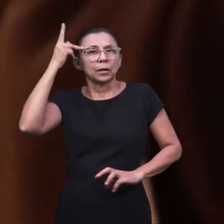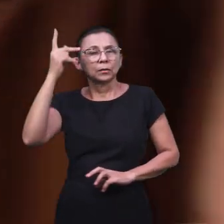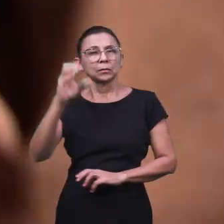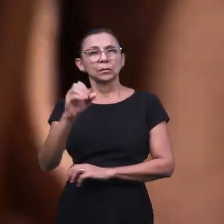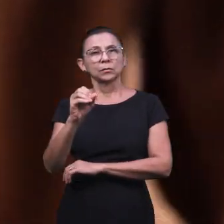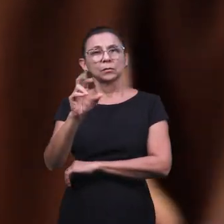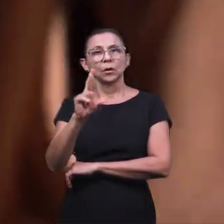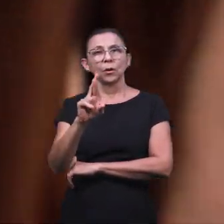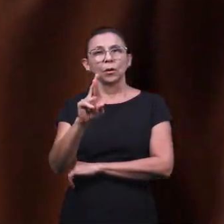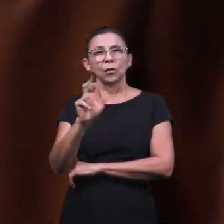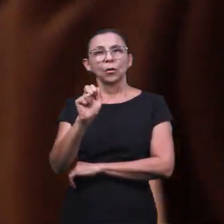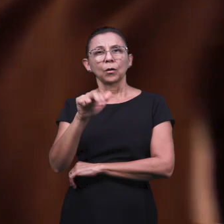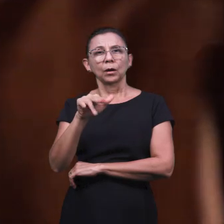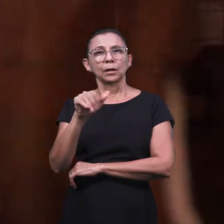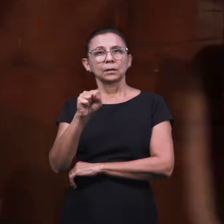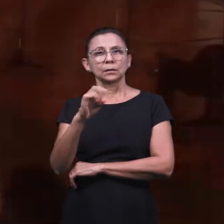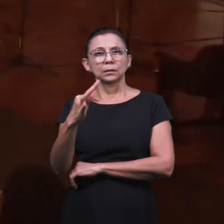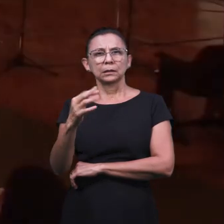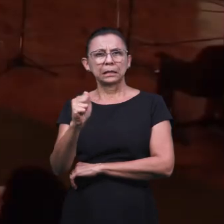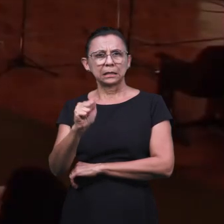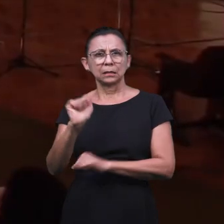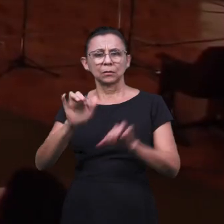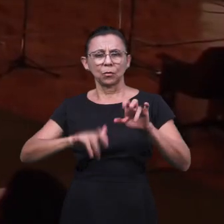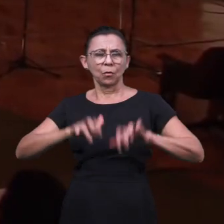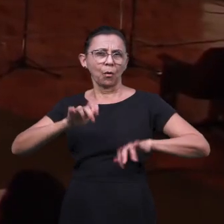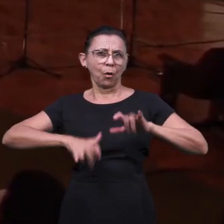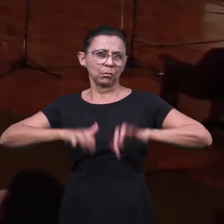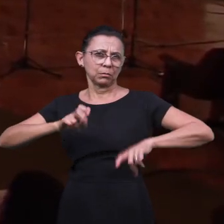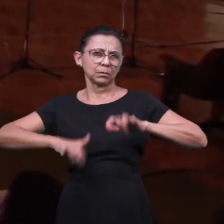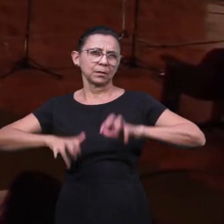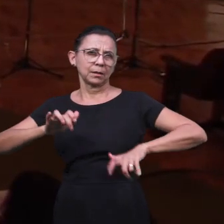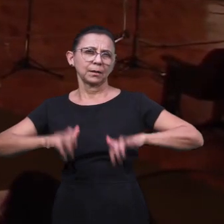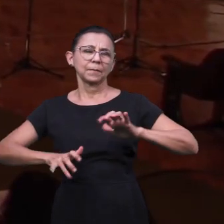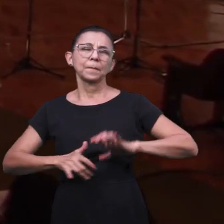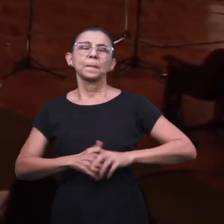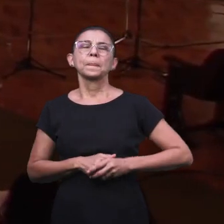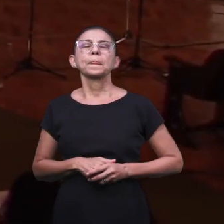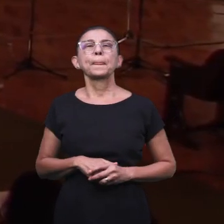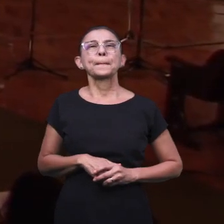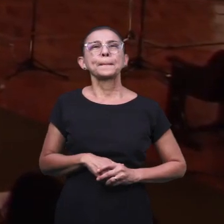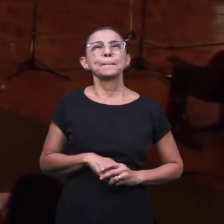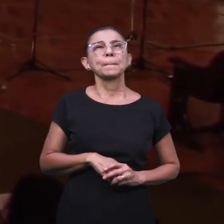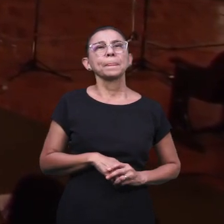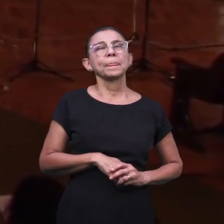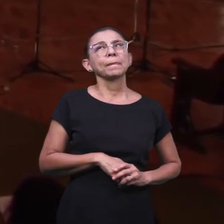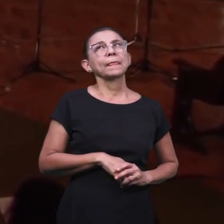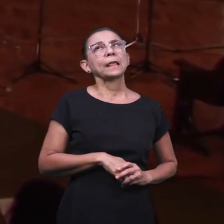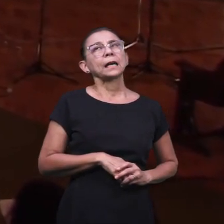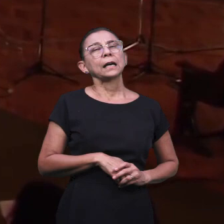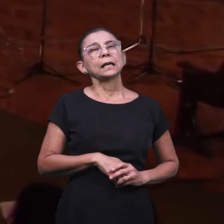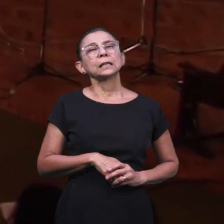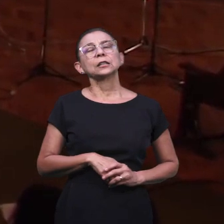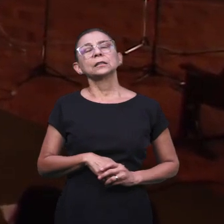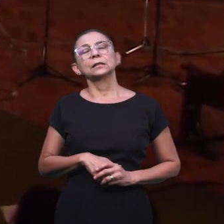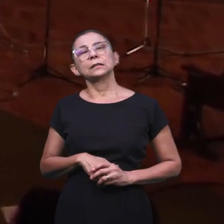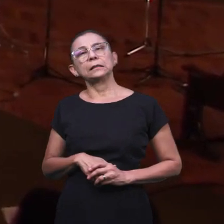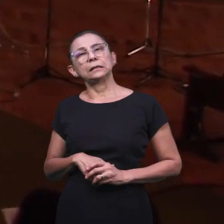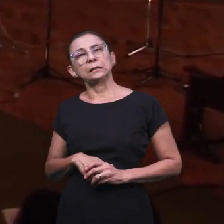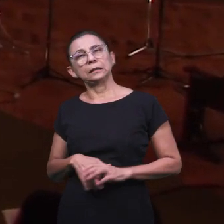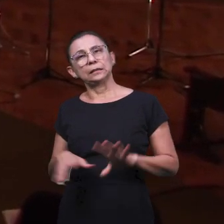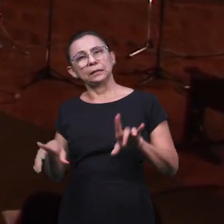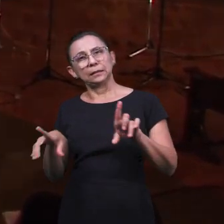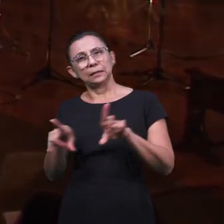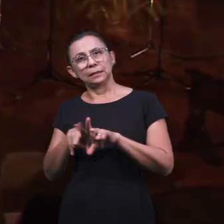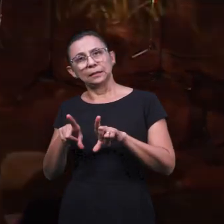todos os organistas de São Paulo e fazíamos concertos nas igrejas. E como eu também tinha feito a dissertação de mestrado em